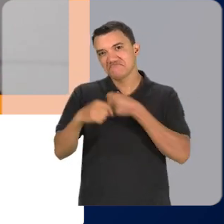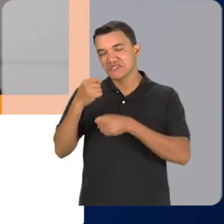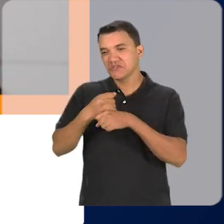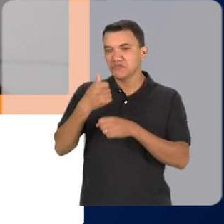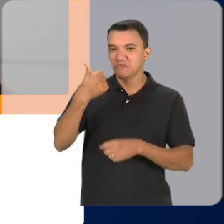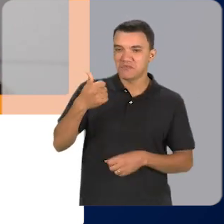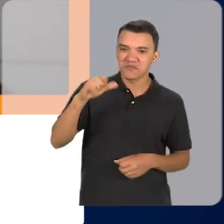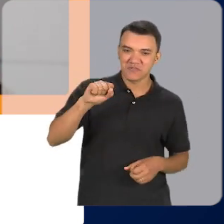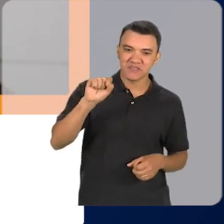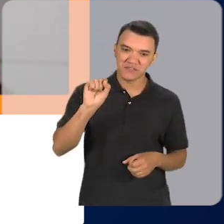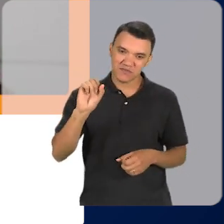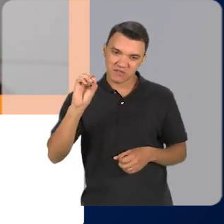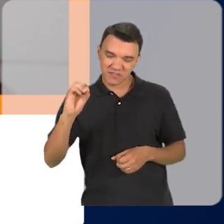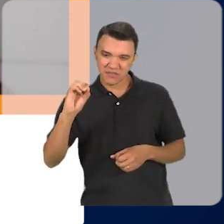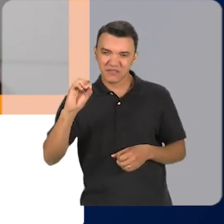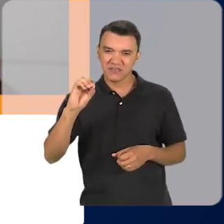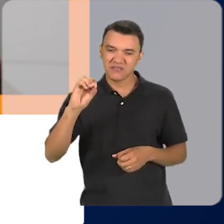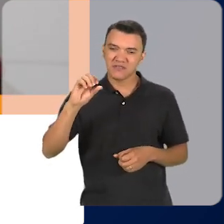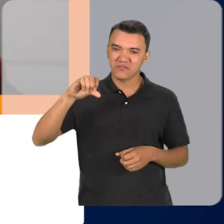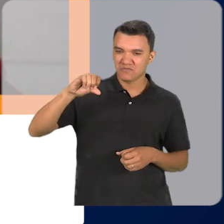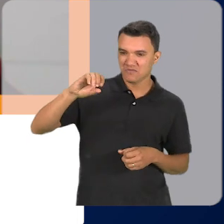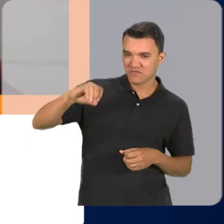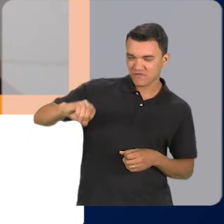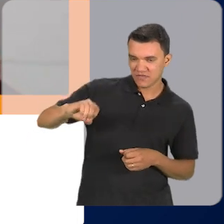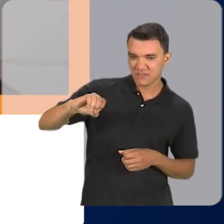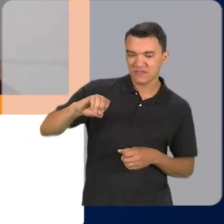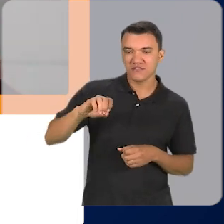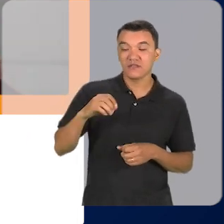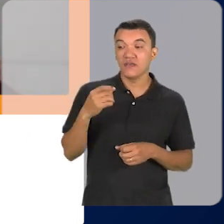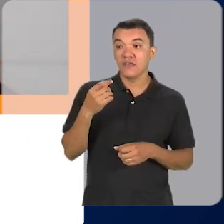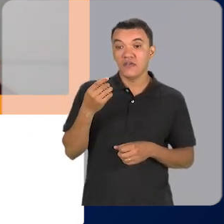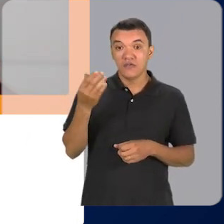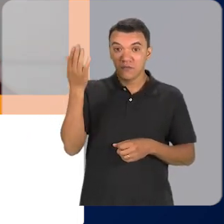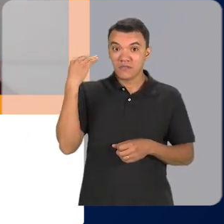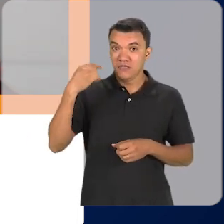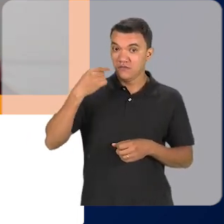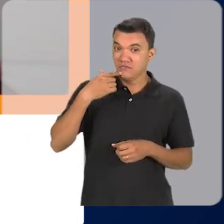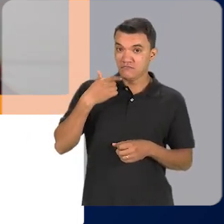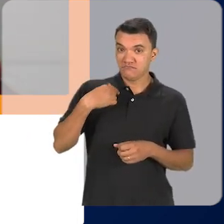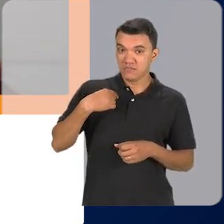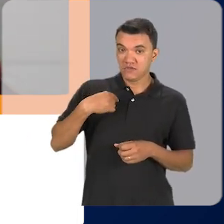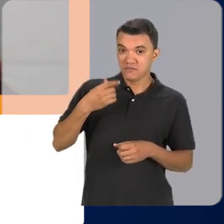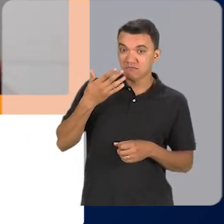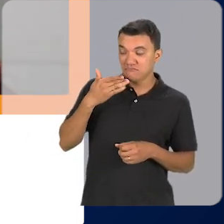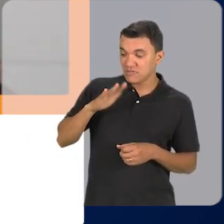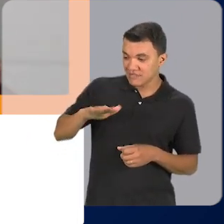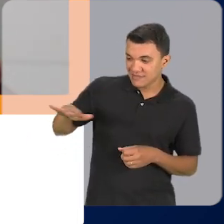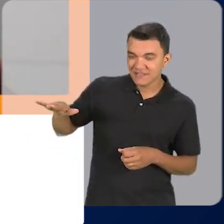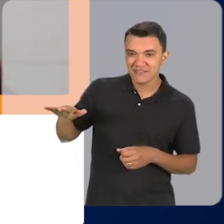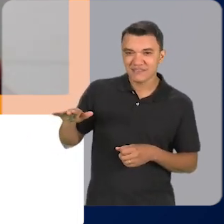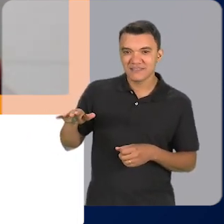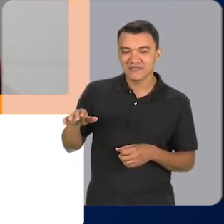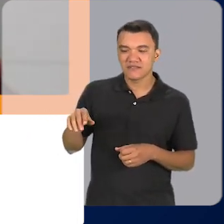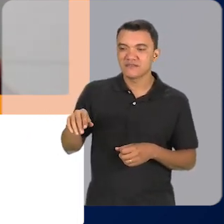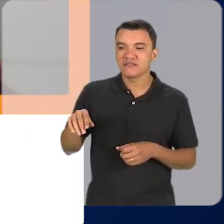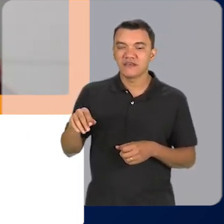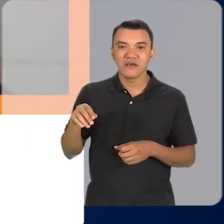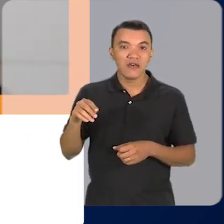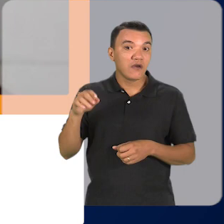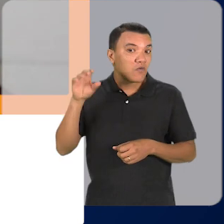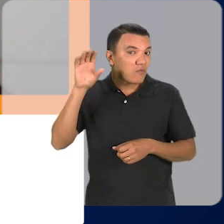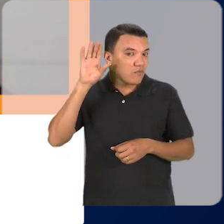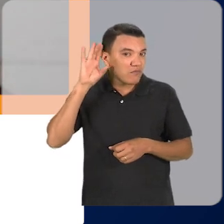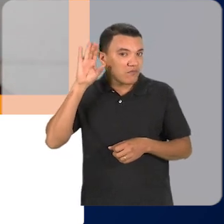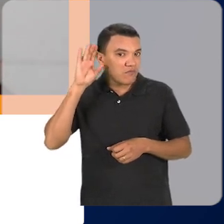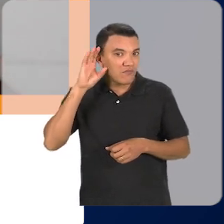90. E eu, enquanto criança, admirava muito o grito que atraía de longe.